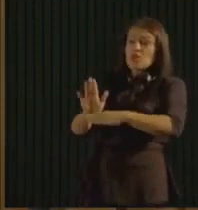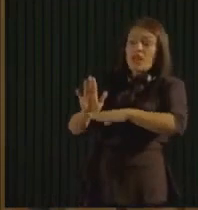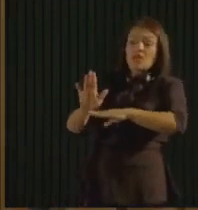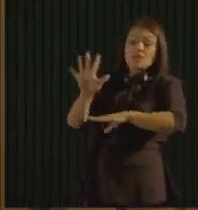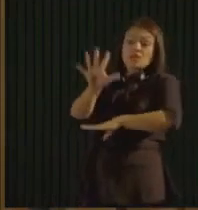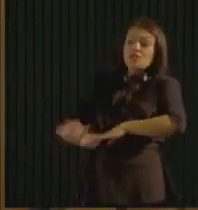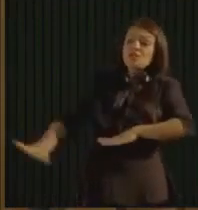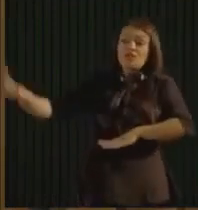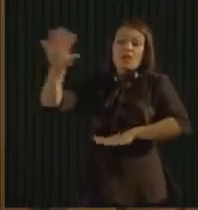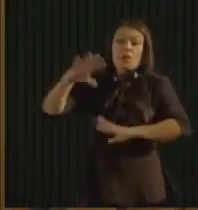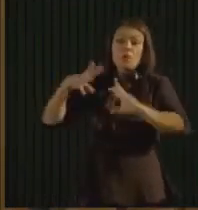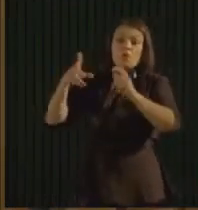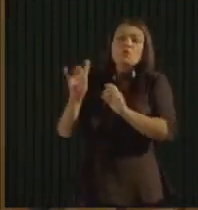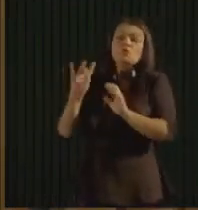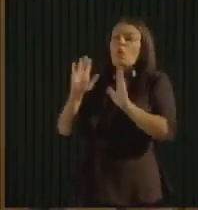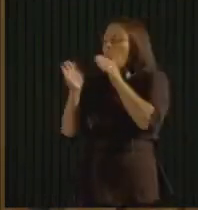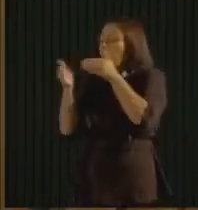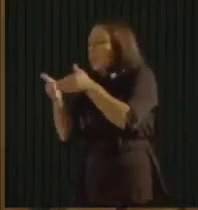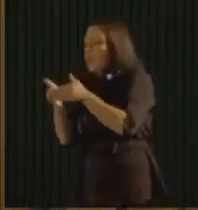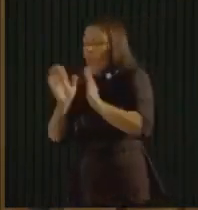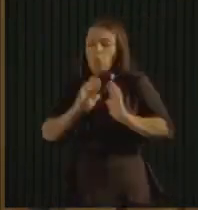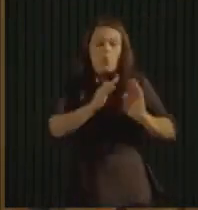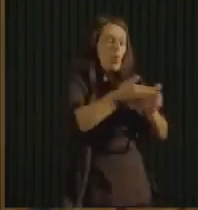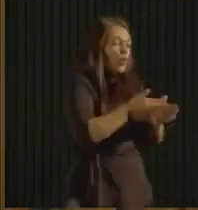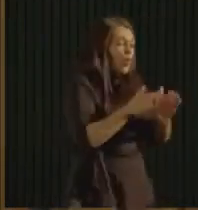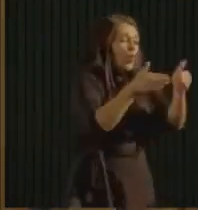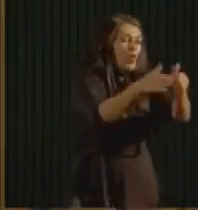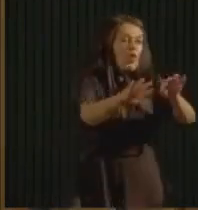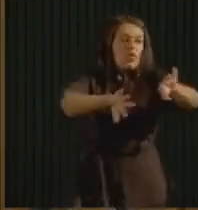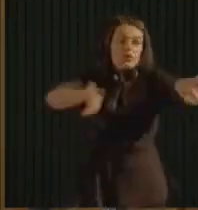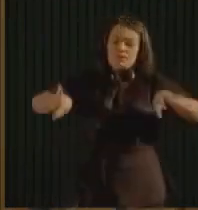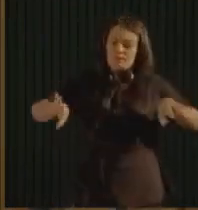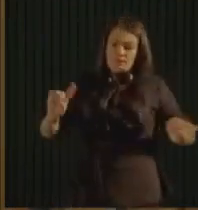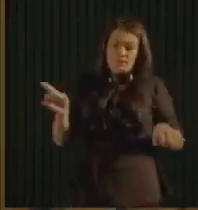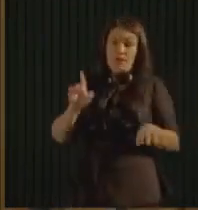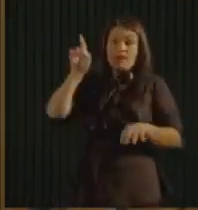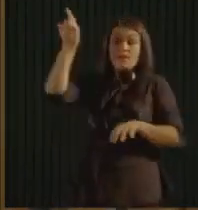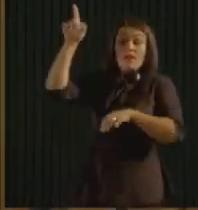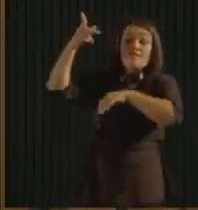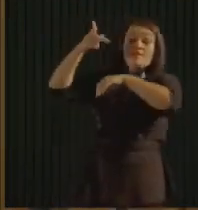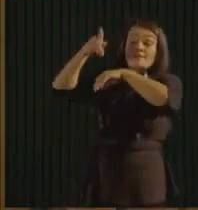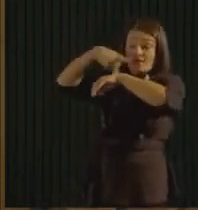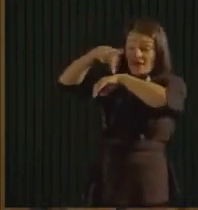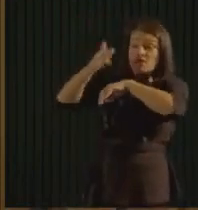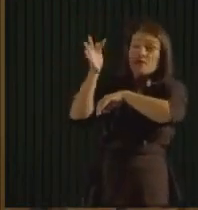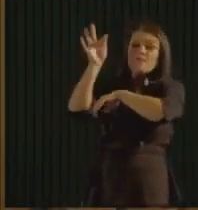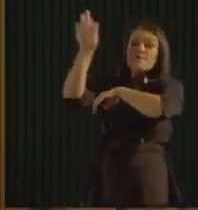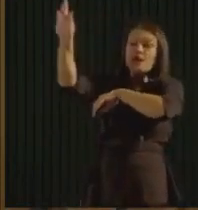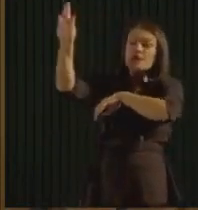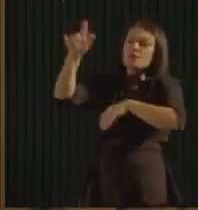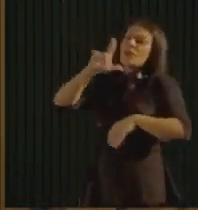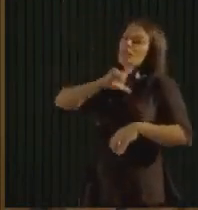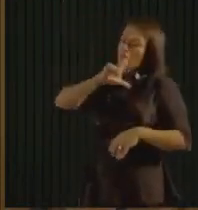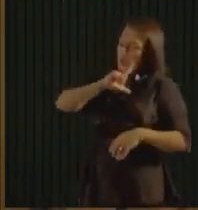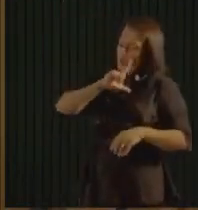por exemplo, na França, terceiro ou quarto plano de ambiente e saúde. E aí,